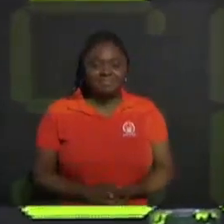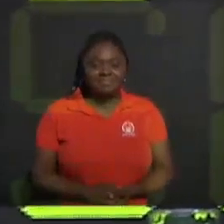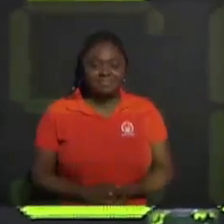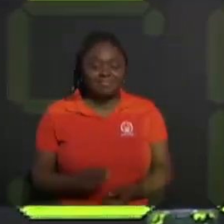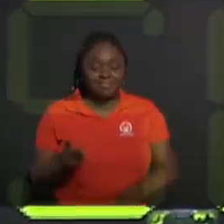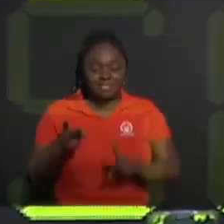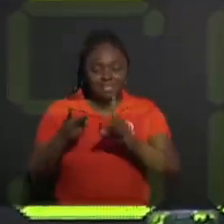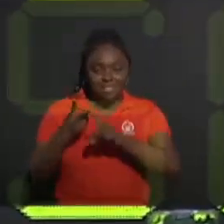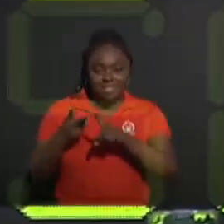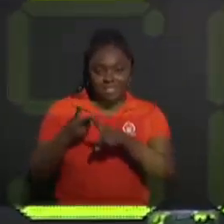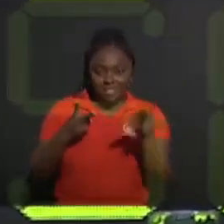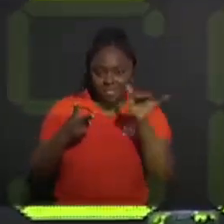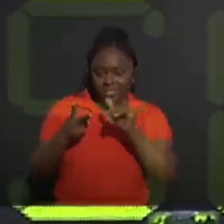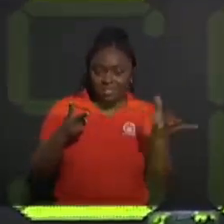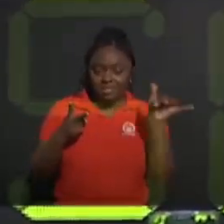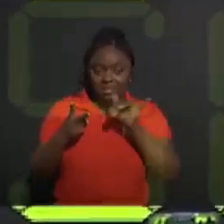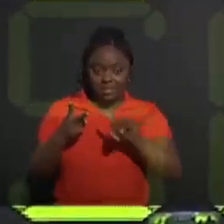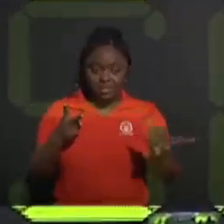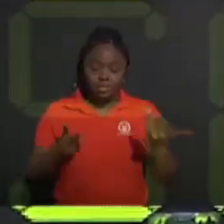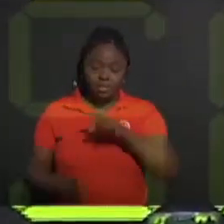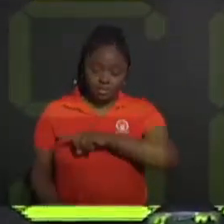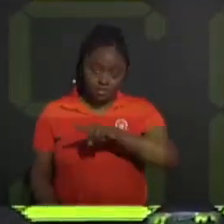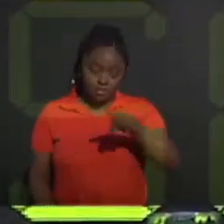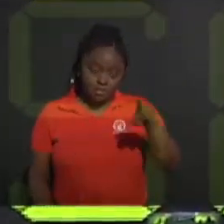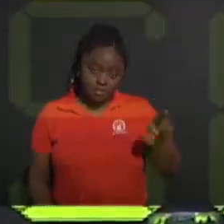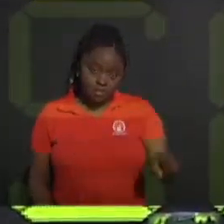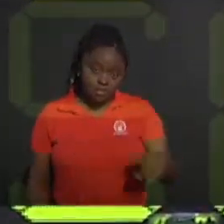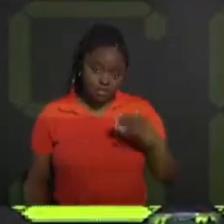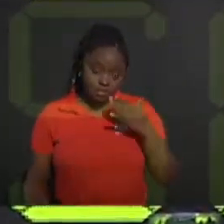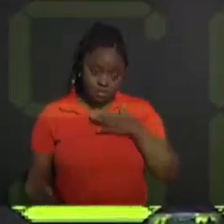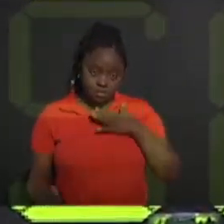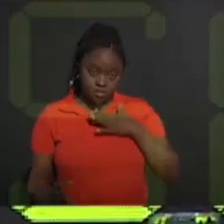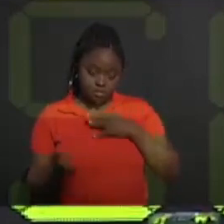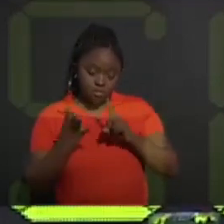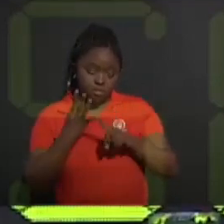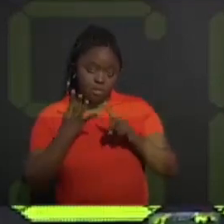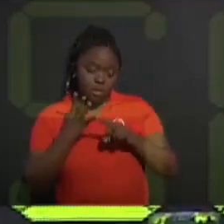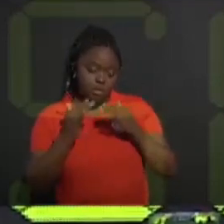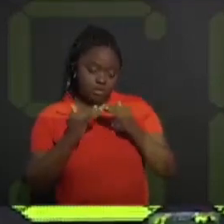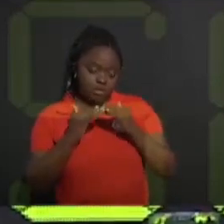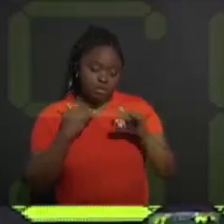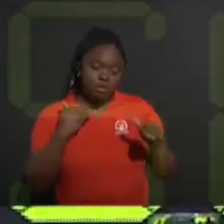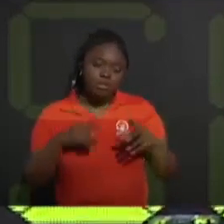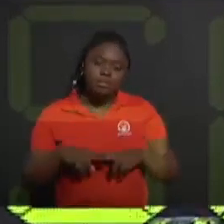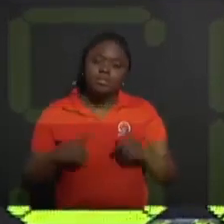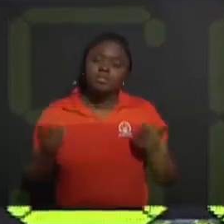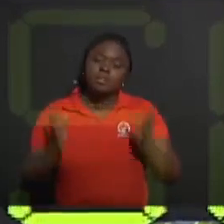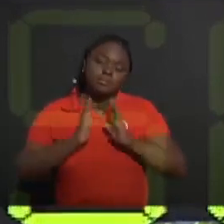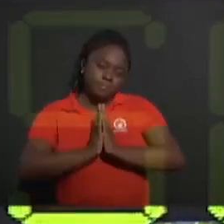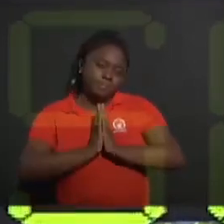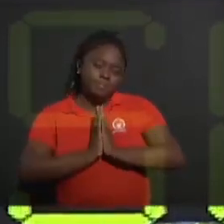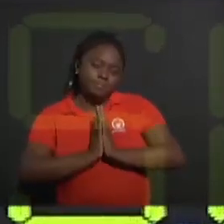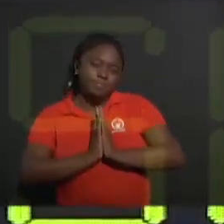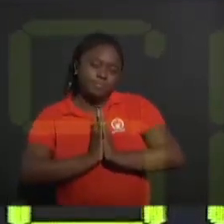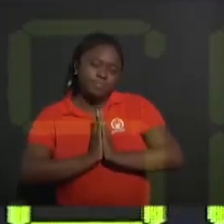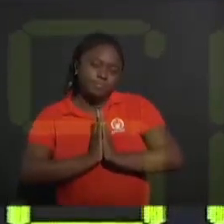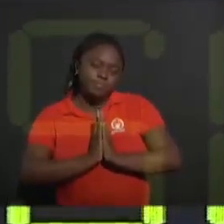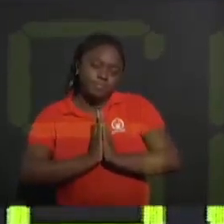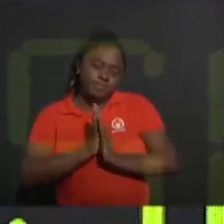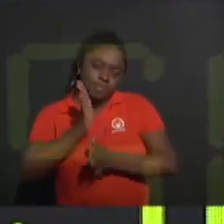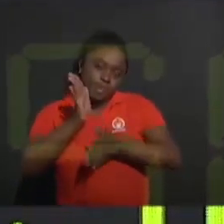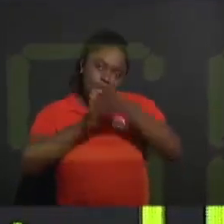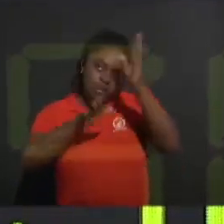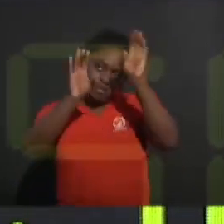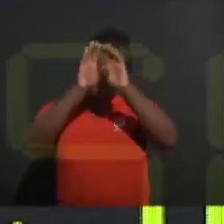E última coisa, último alerta: você pode discordar do meu amilenismo, mas por favor, vá para o céu